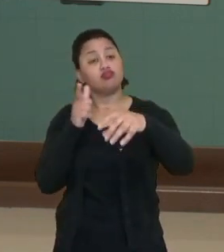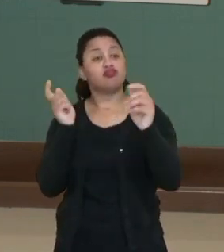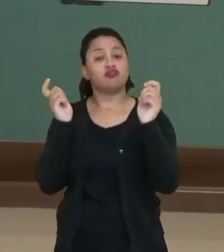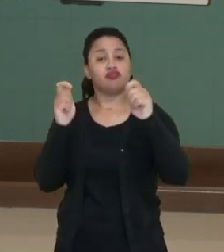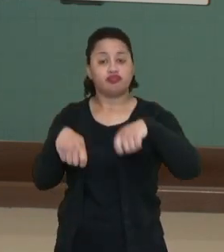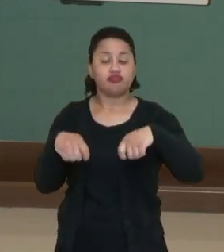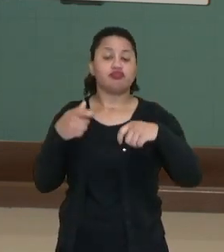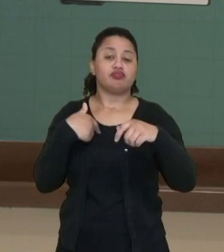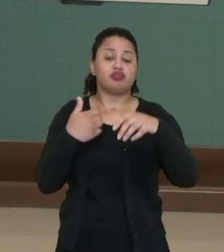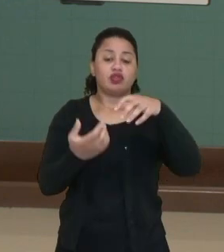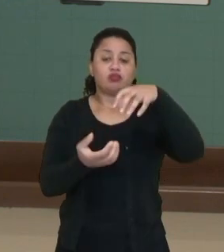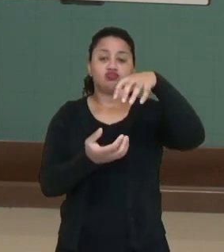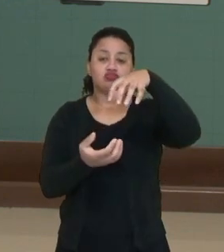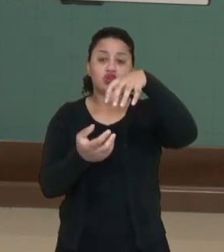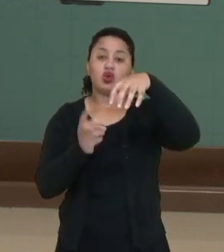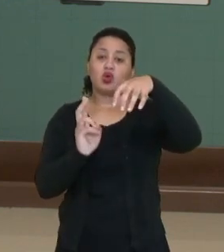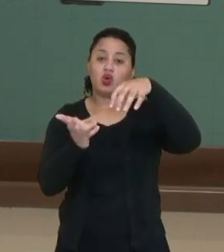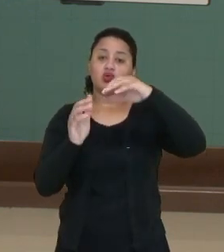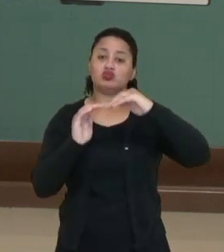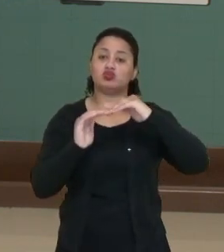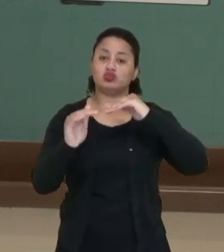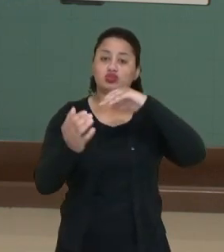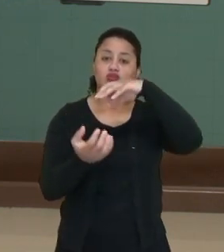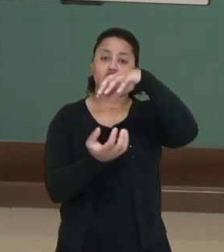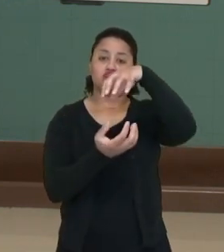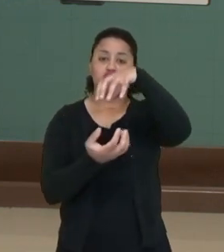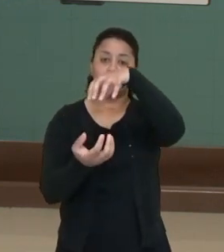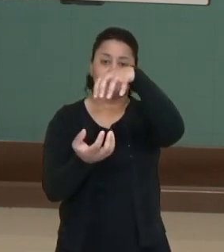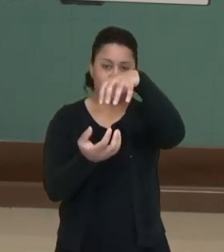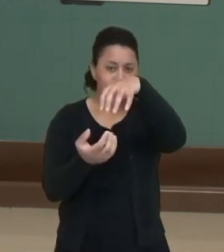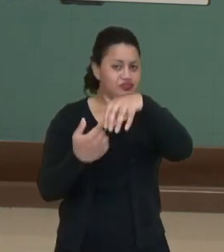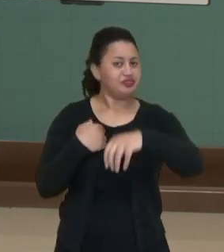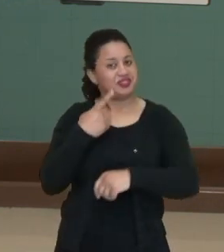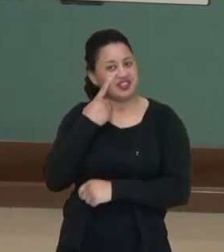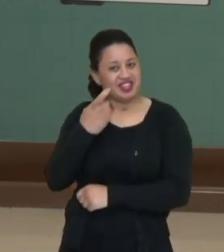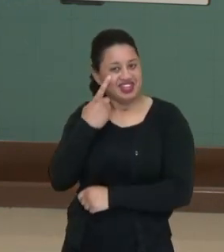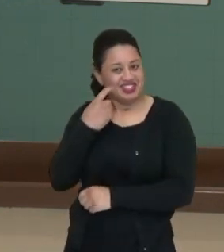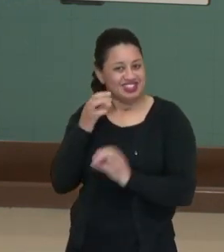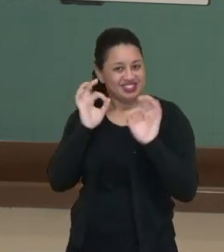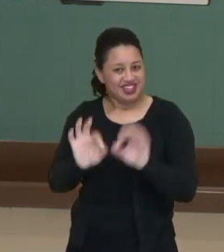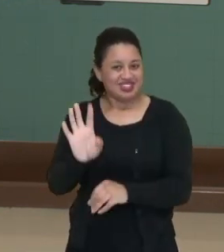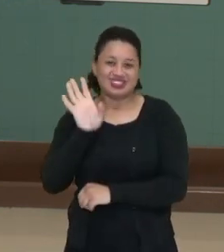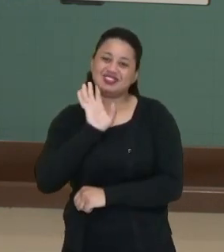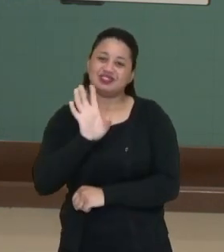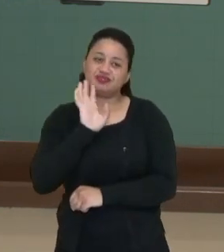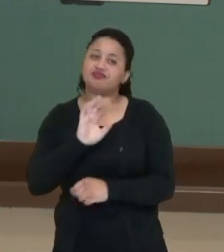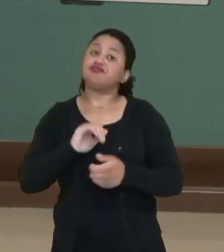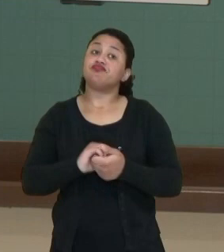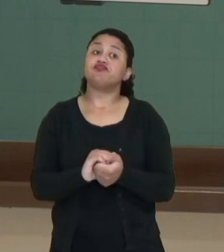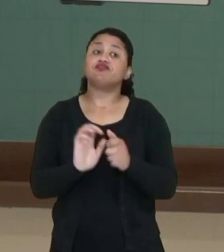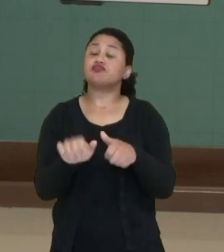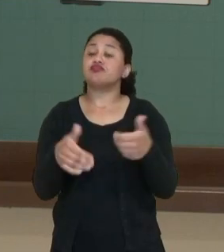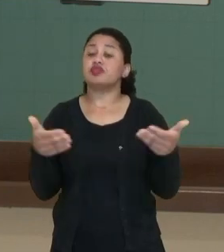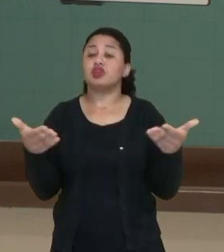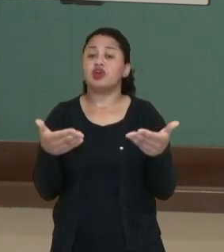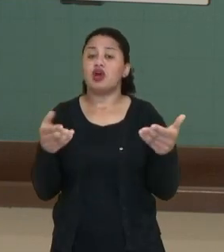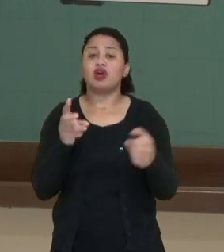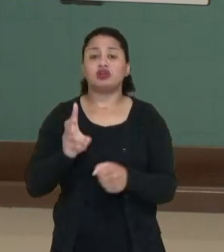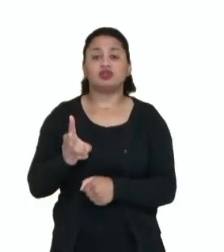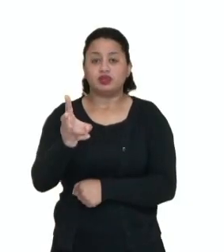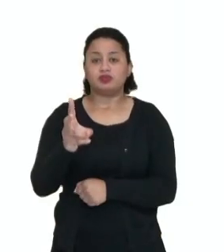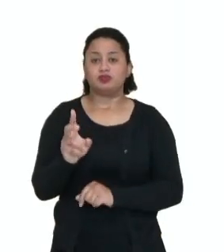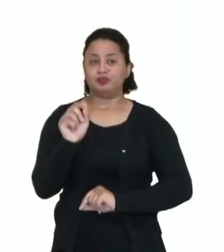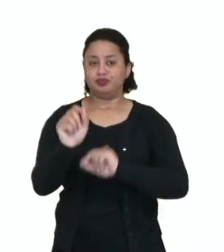os balões vão manter-se suspensos no ar. Gostou de saber disso? Bacana, Muito bem, vamos dar sequência